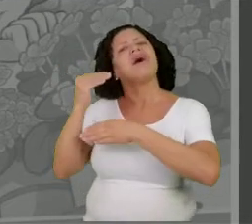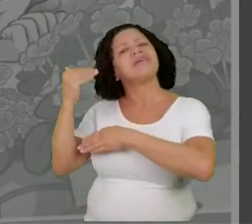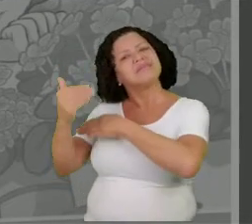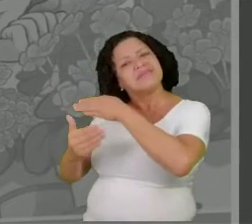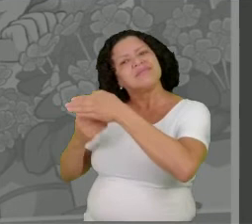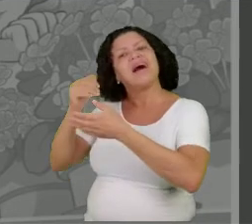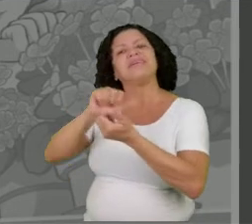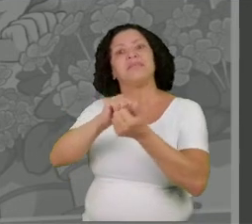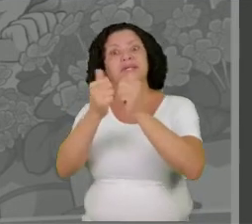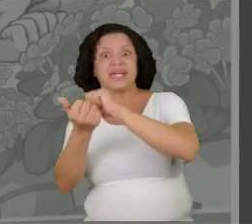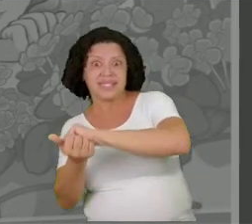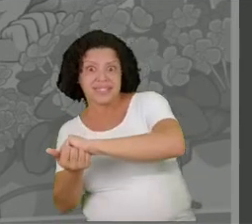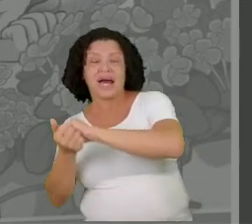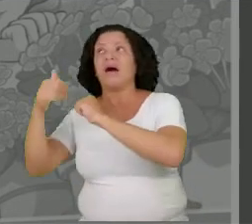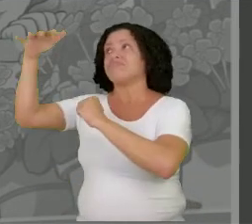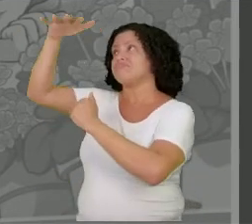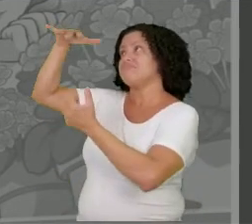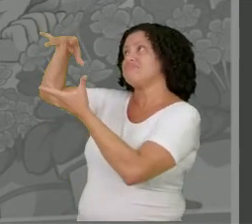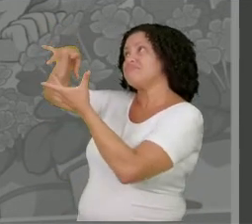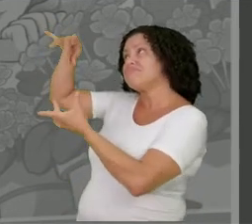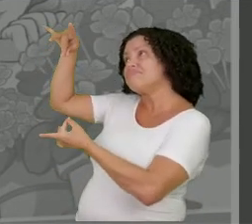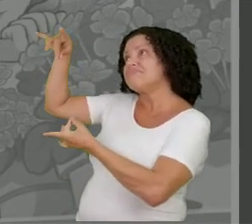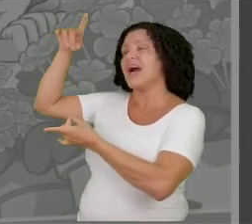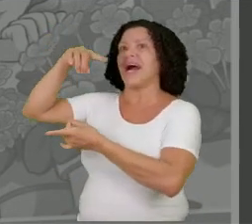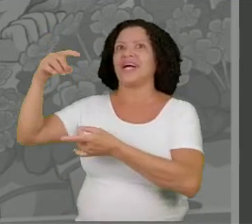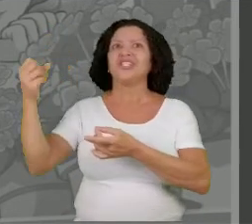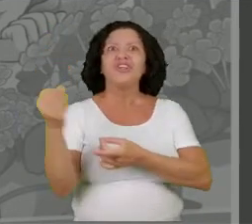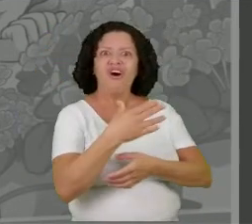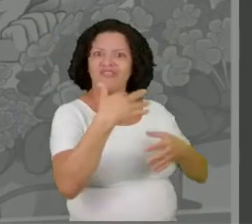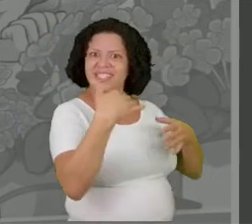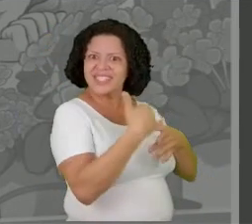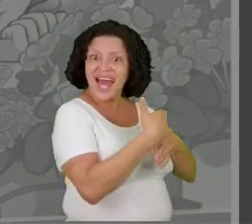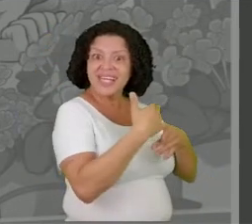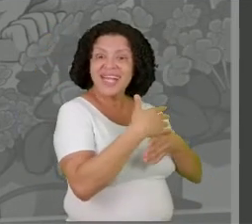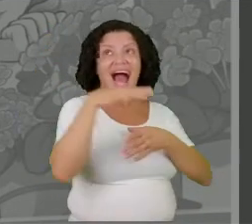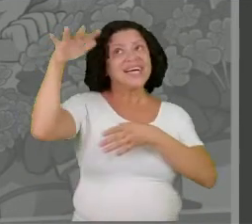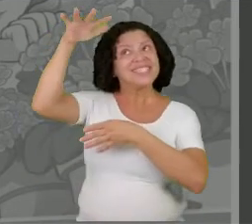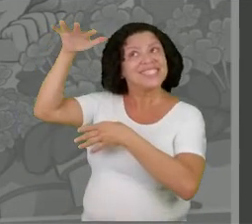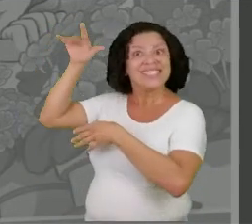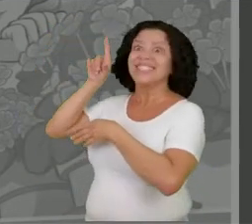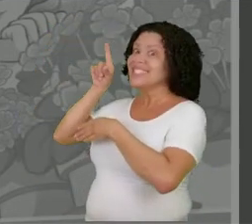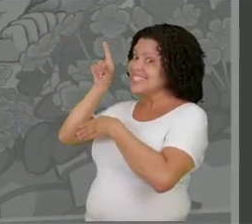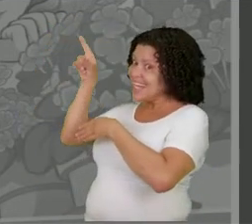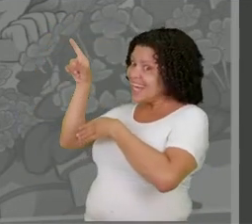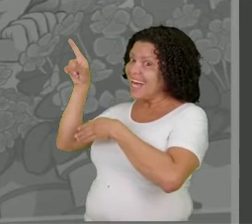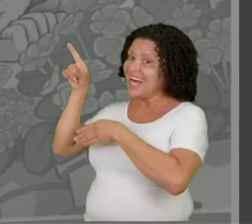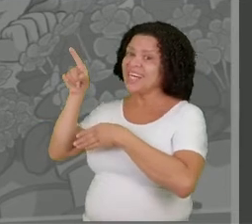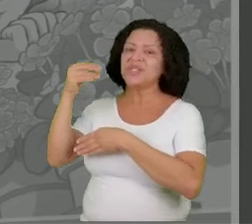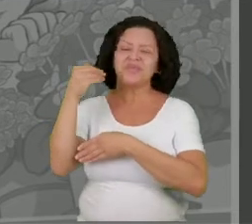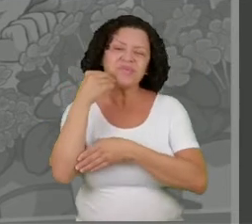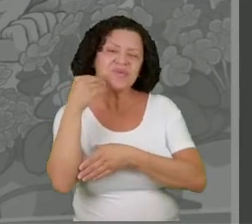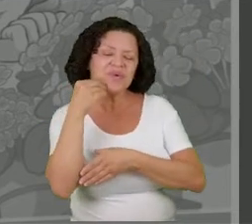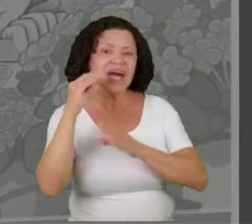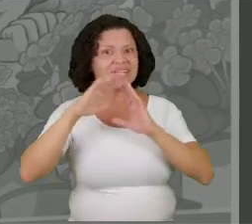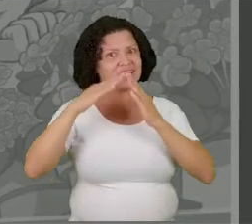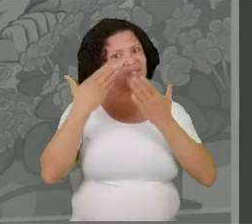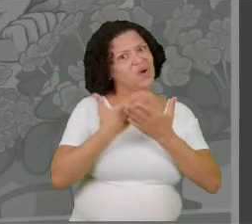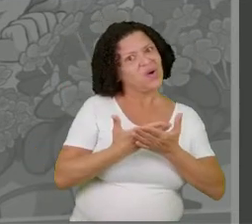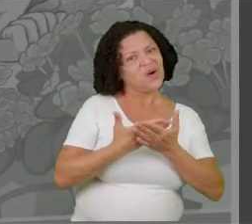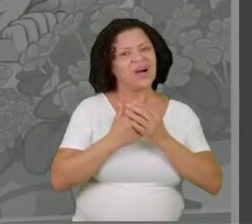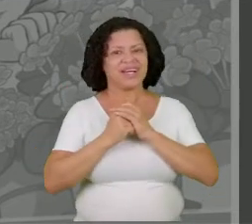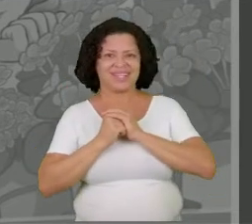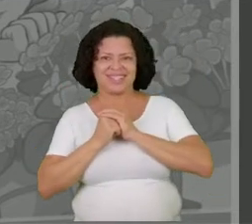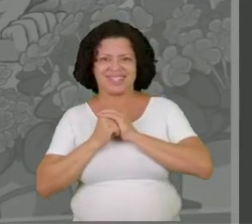vão nos orientar, vão nos ajudar nesse processo de adaptação, vão nos mostrar aquela nova cidade, vão nos dar a